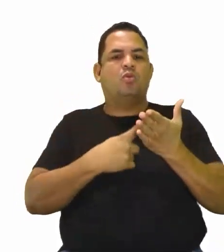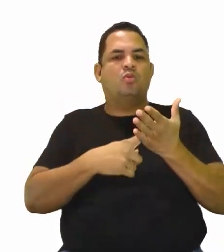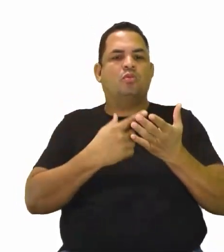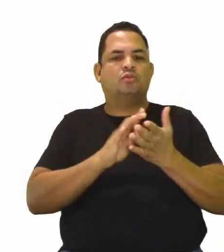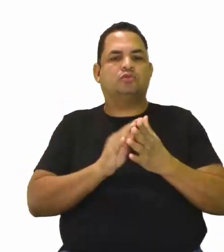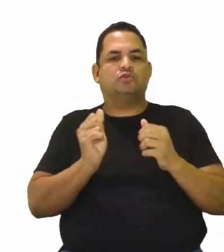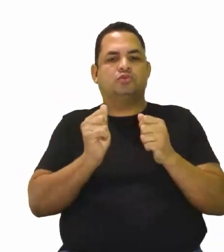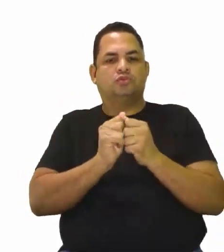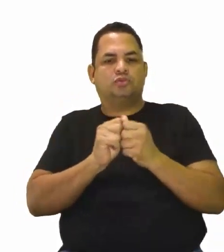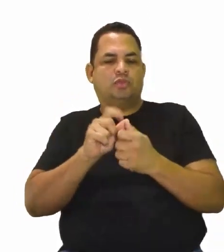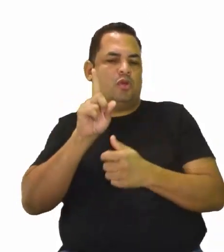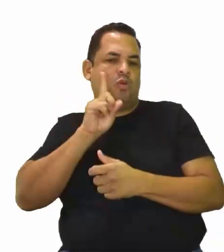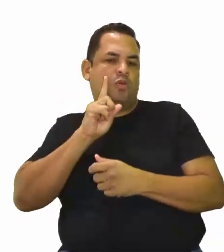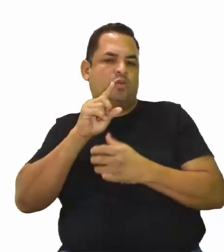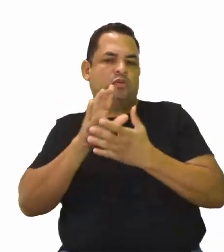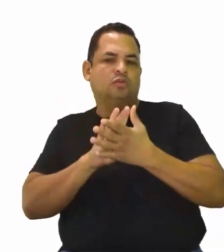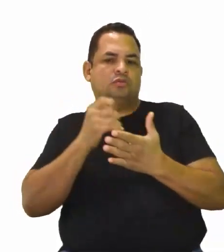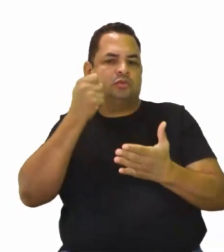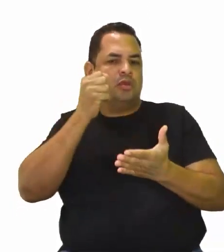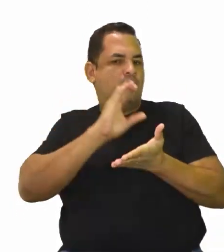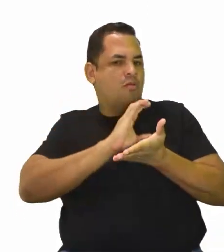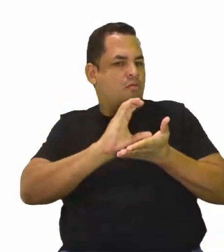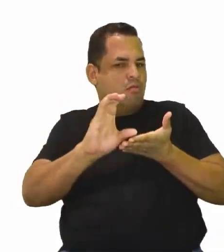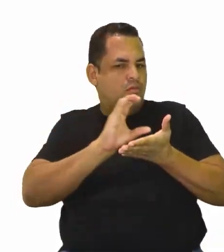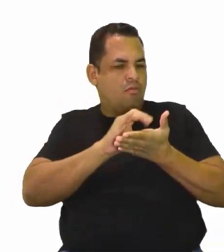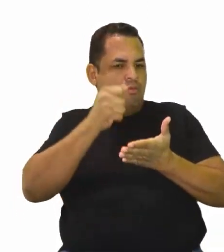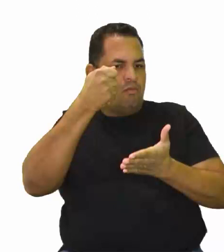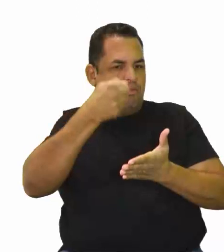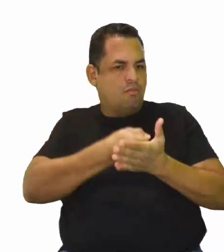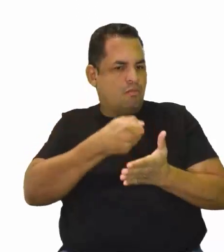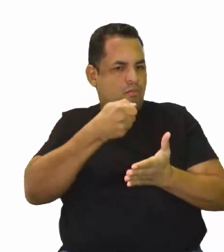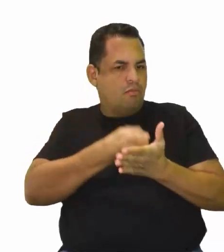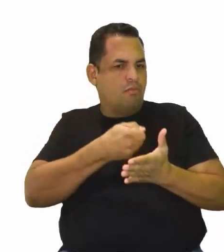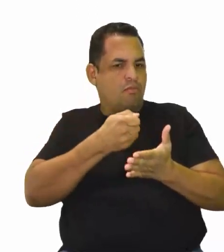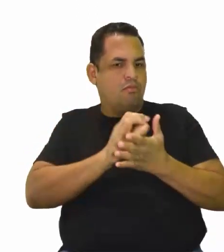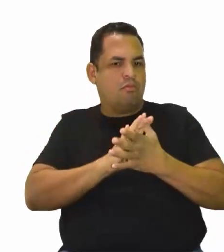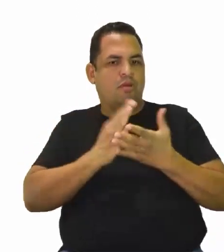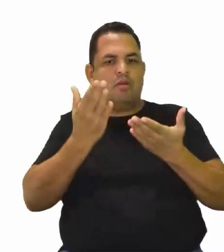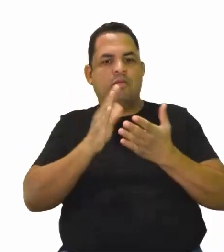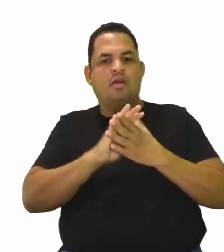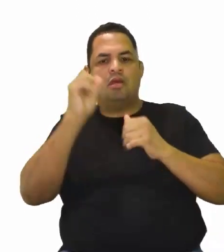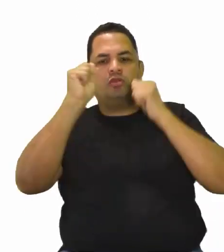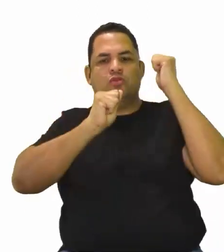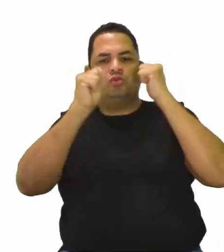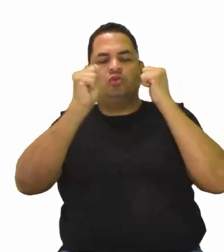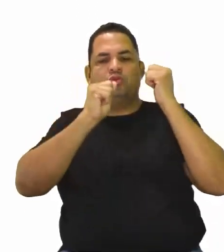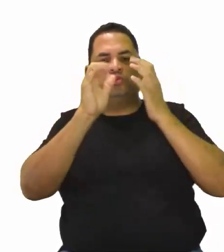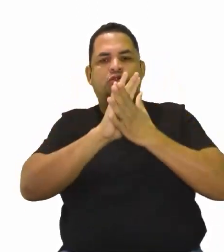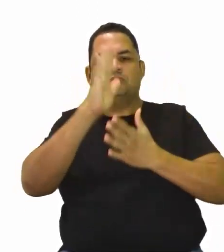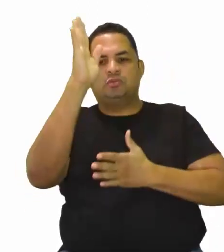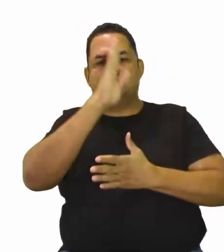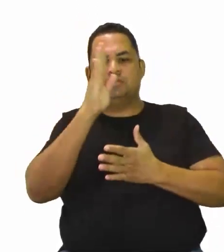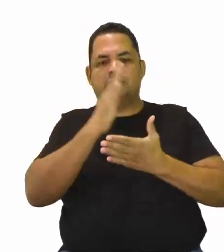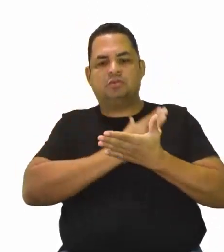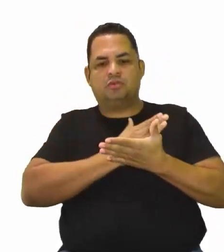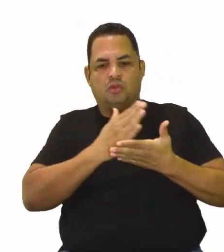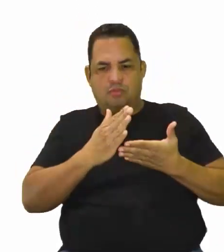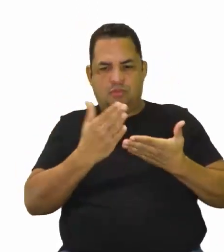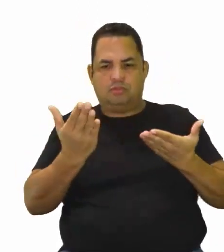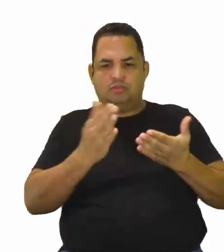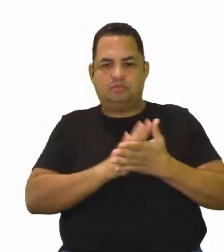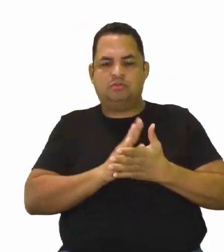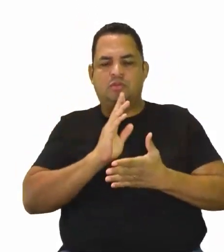os Estados Unidos, onde os Estados Unidos financiou a siderurgia nacional, que foi o processo de industrialização do